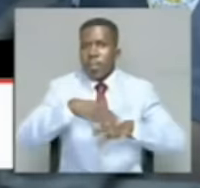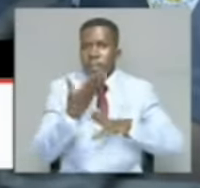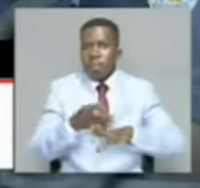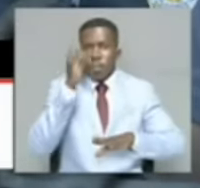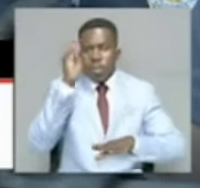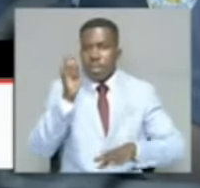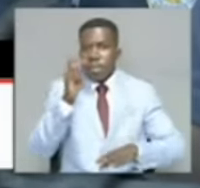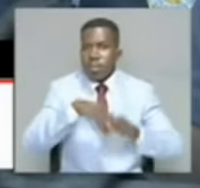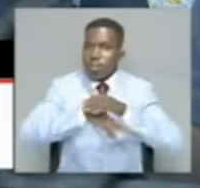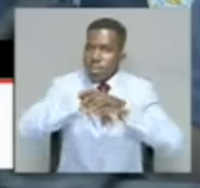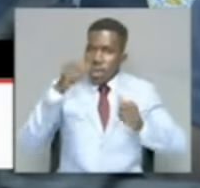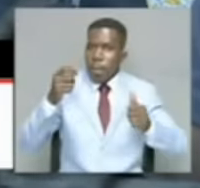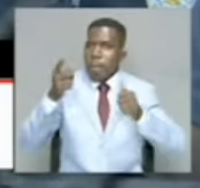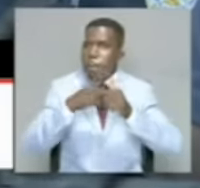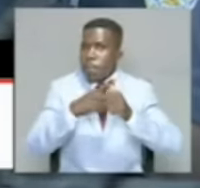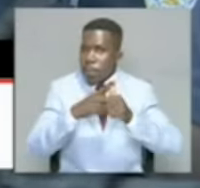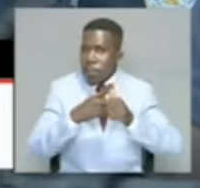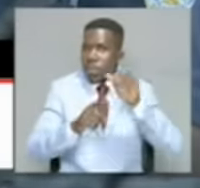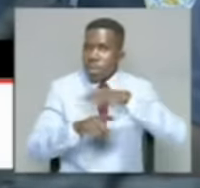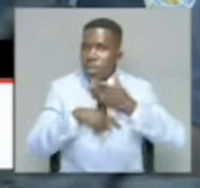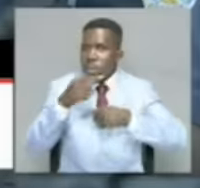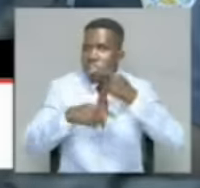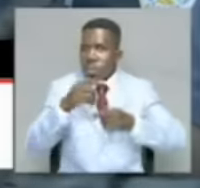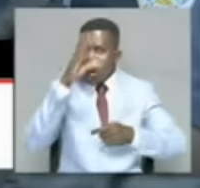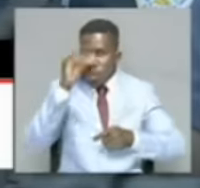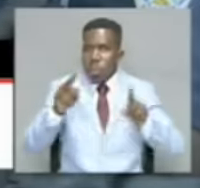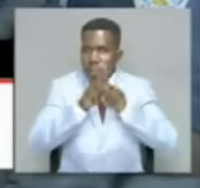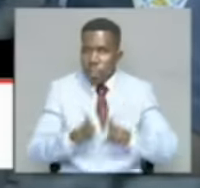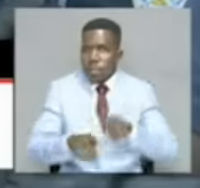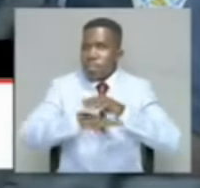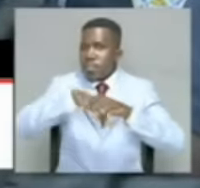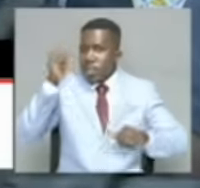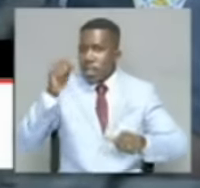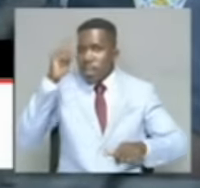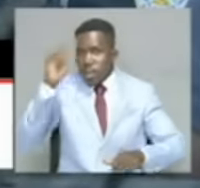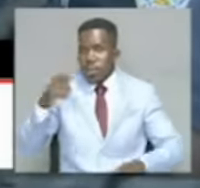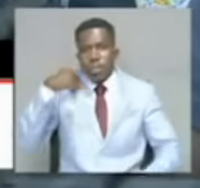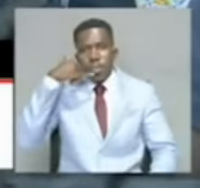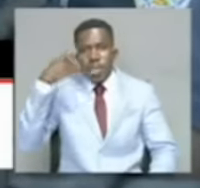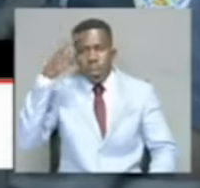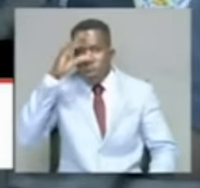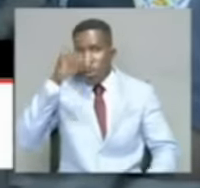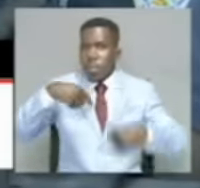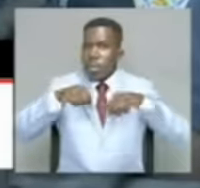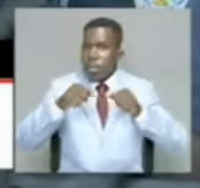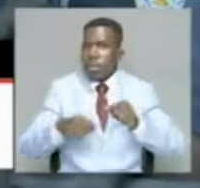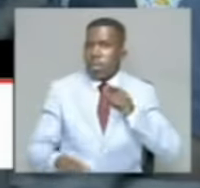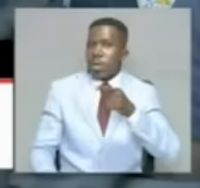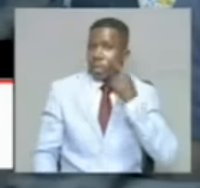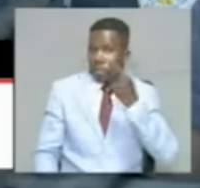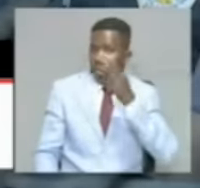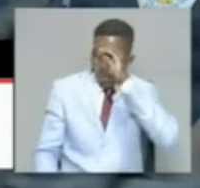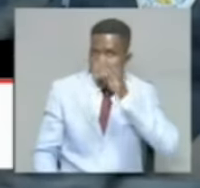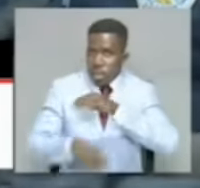ele sai primeiro. Não demora muito, o senhor também sai. Ele liga no homem da moto. Começa, prepara o cota